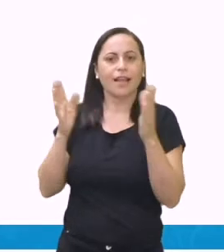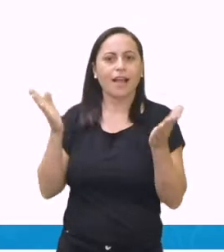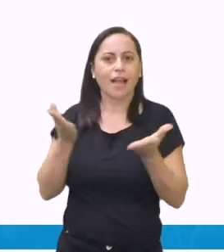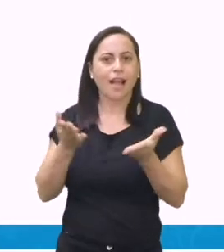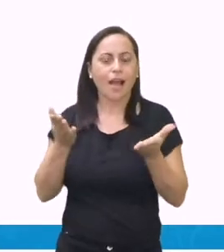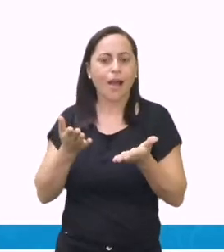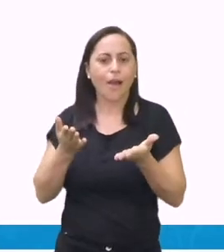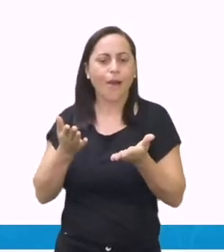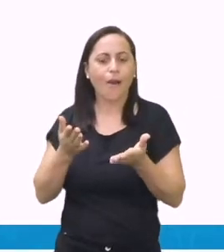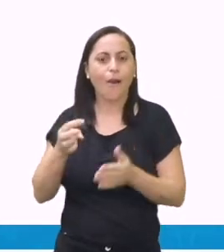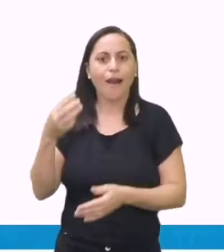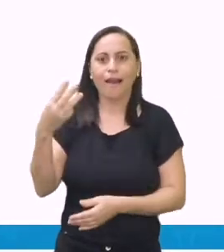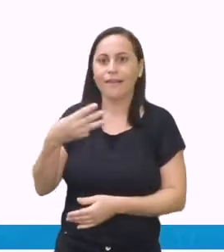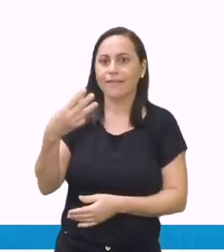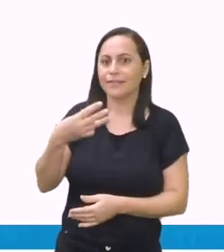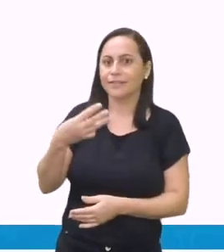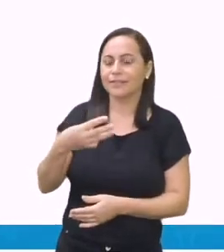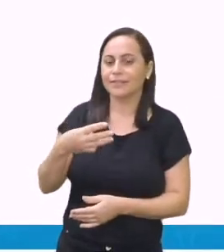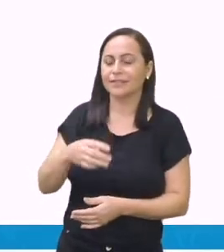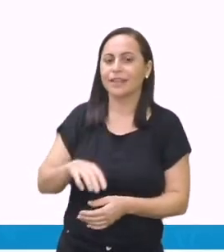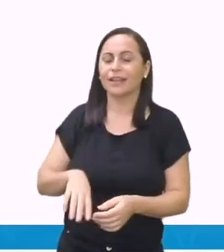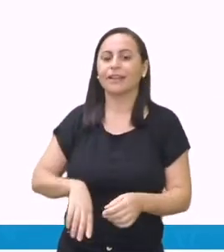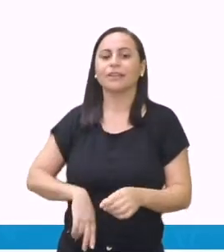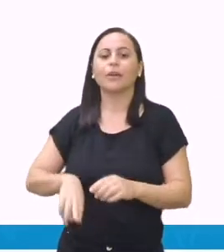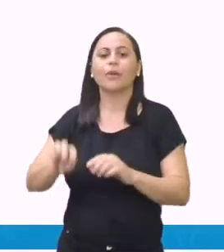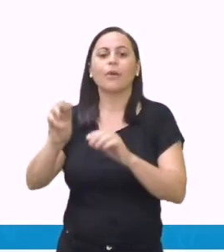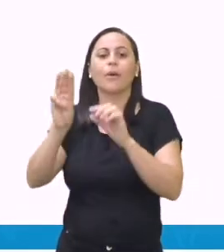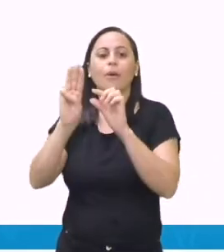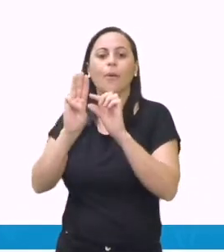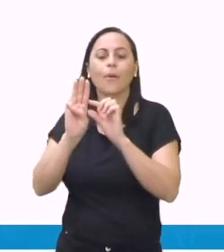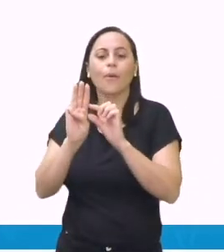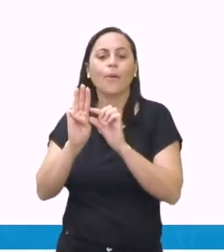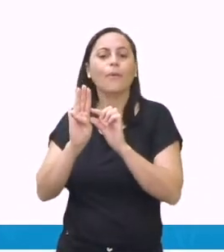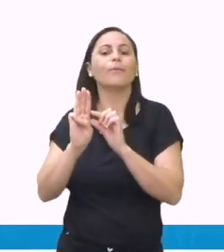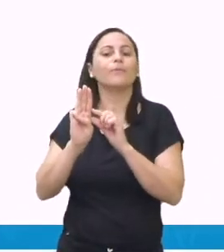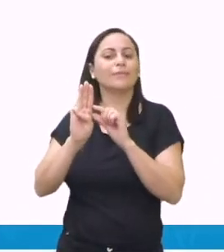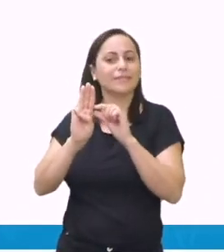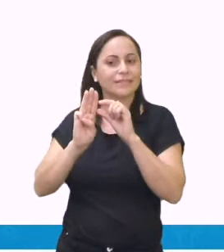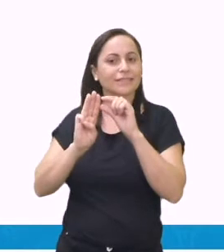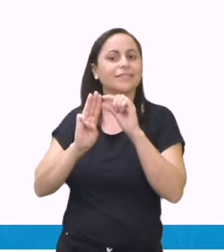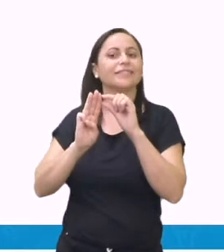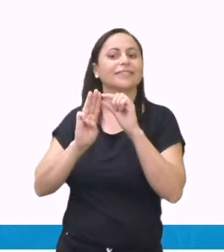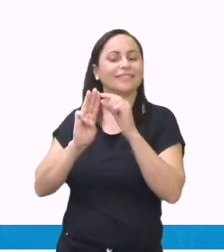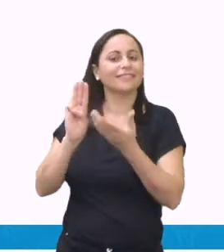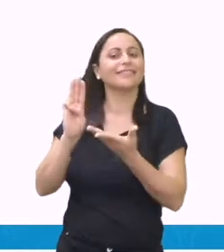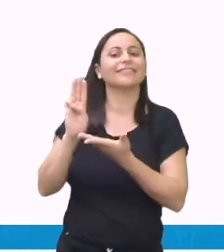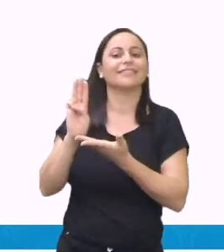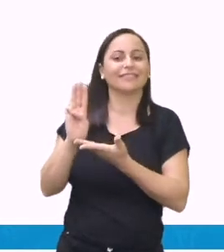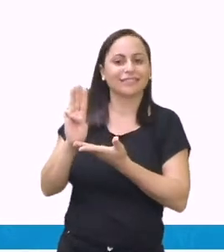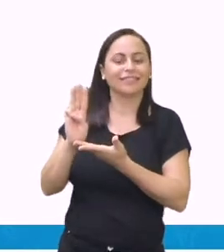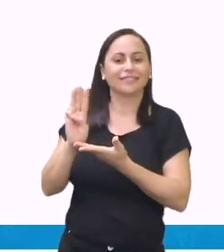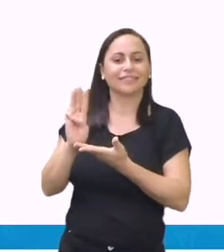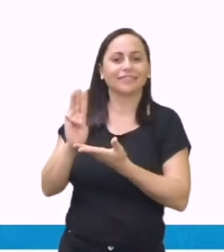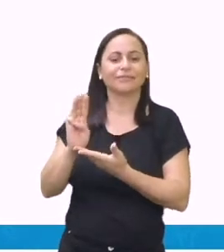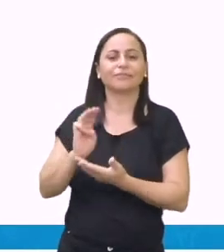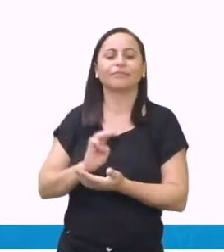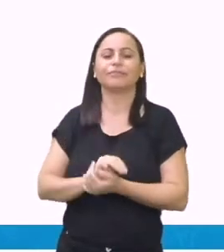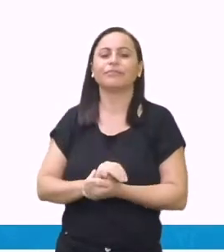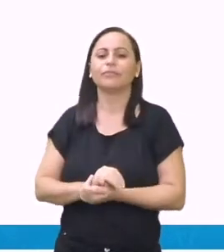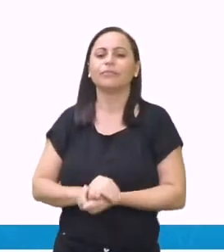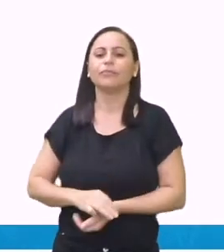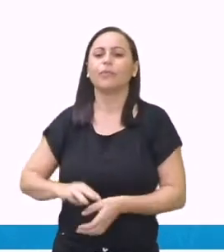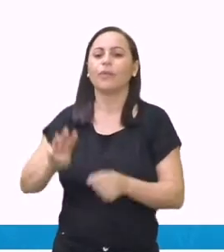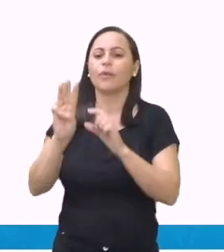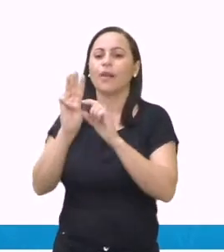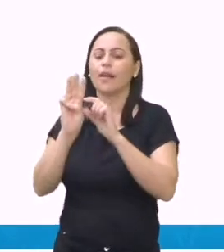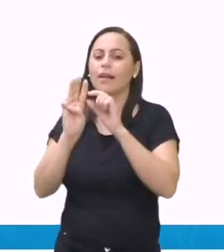terceira ordem, nós entramos aqui em mais uma ordem para completar essa classe, que é a